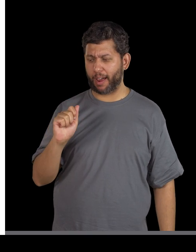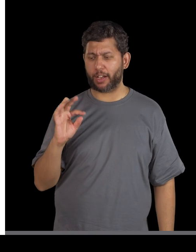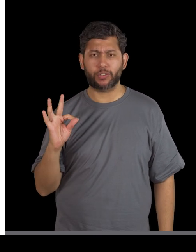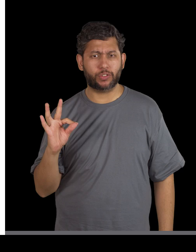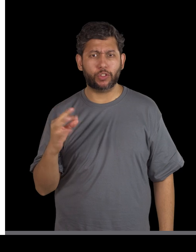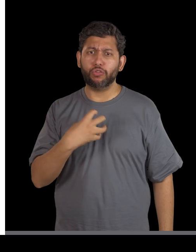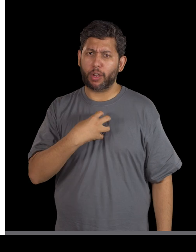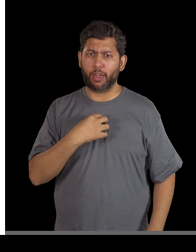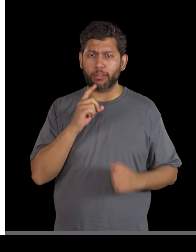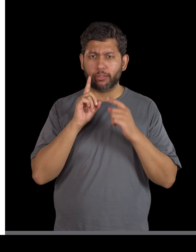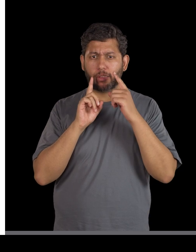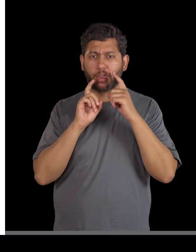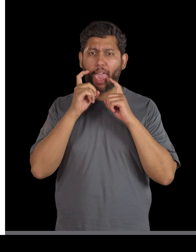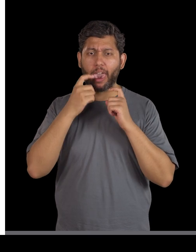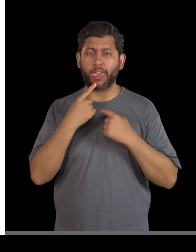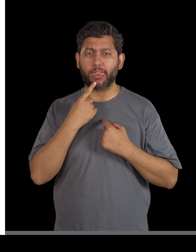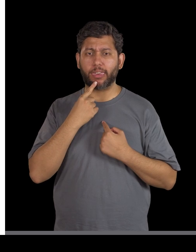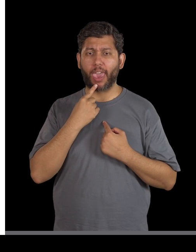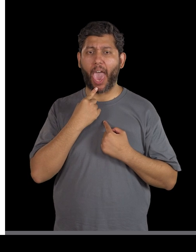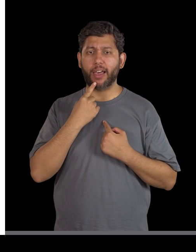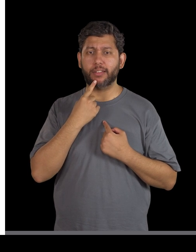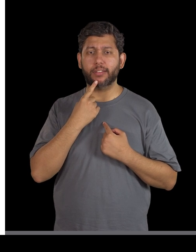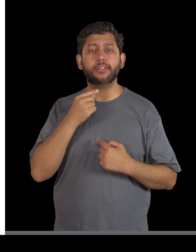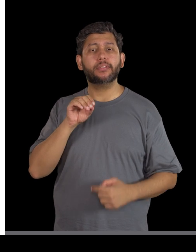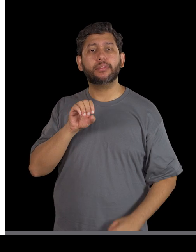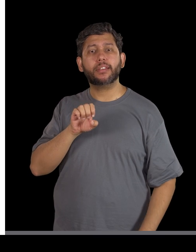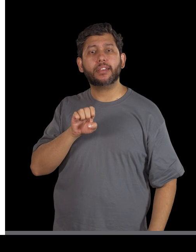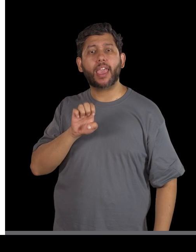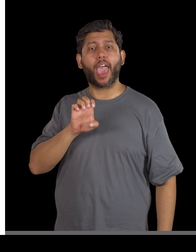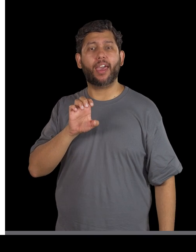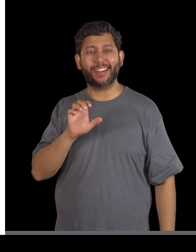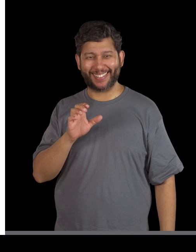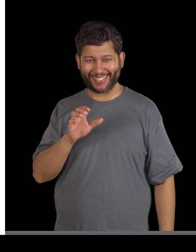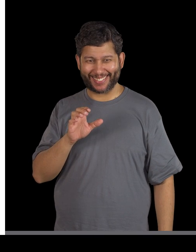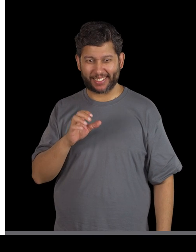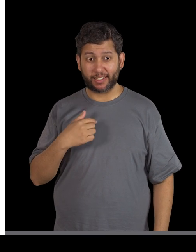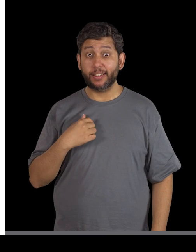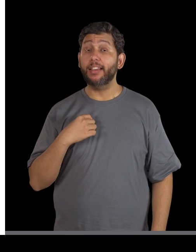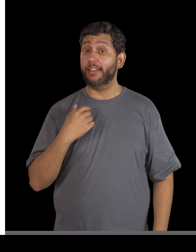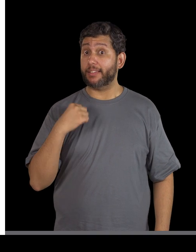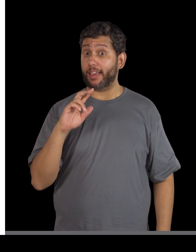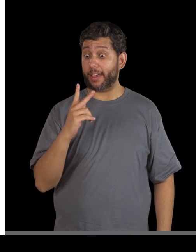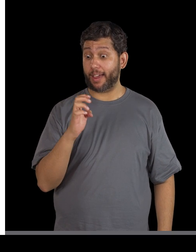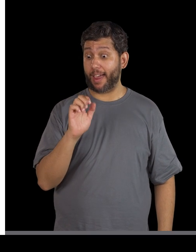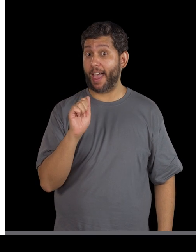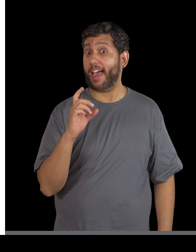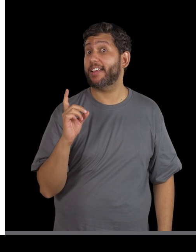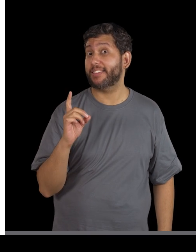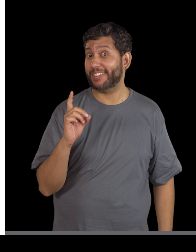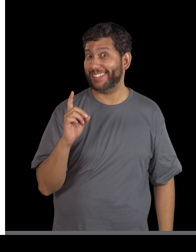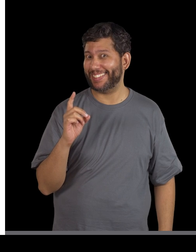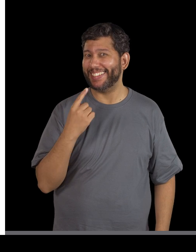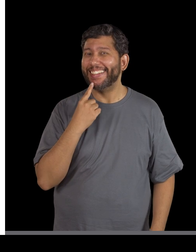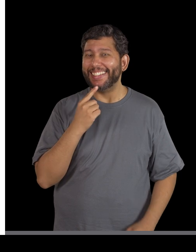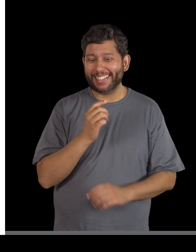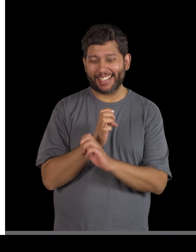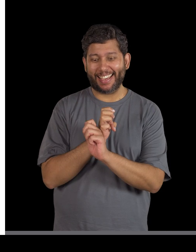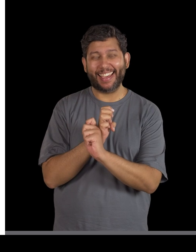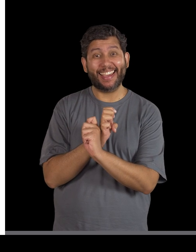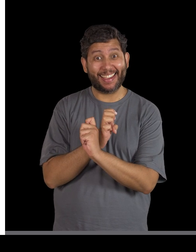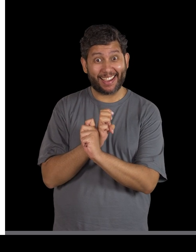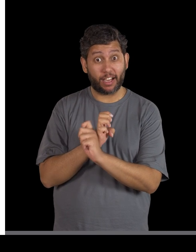é cat. A tua boca tá bem mais aberta, né? Então, I had a dog. Então olha a diferença.